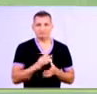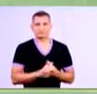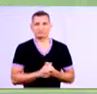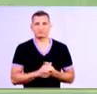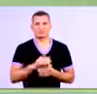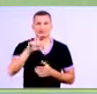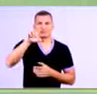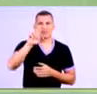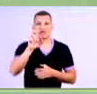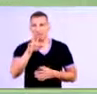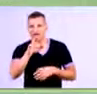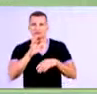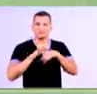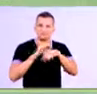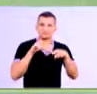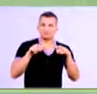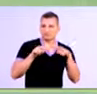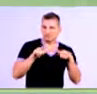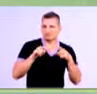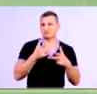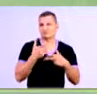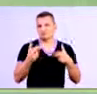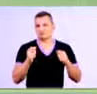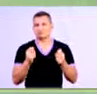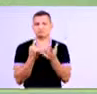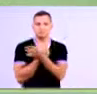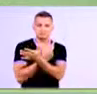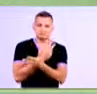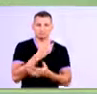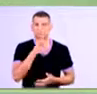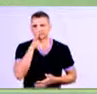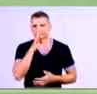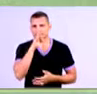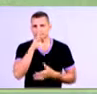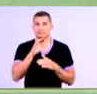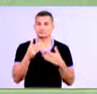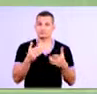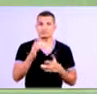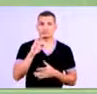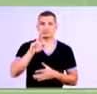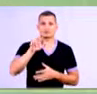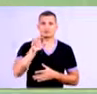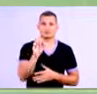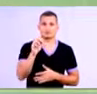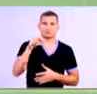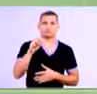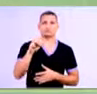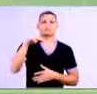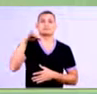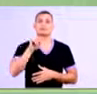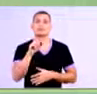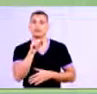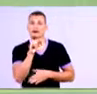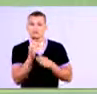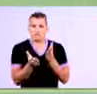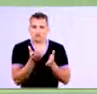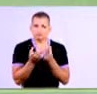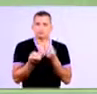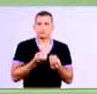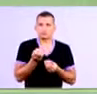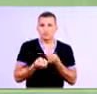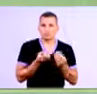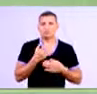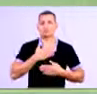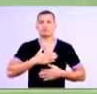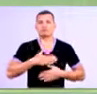ler, vem doença de trabalho e coisa assim. Mas vamos voltar aqui à questão da ergonomia, tá? Então a ergonomia ela trata desse